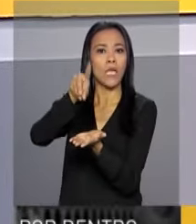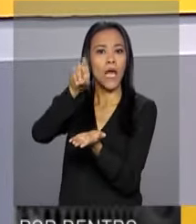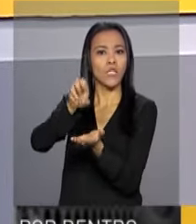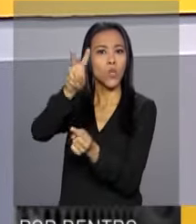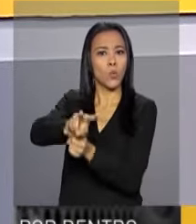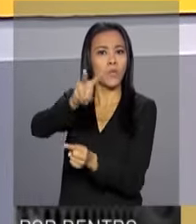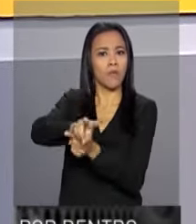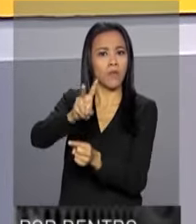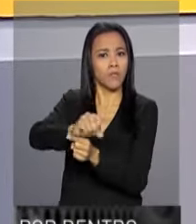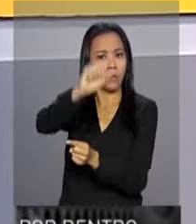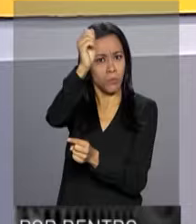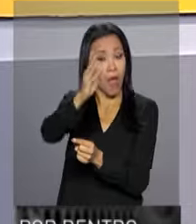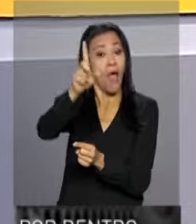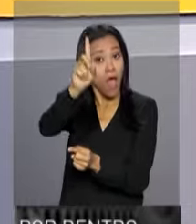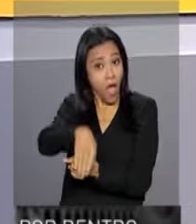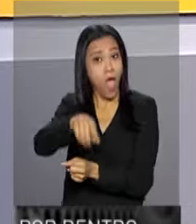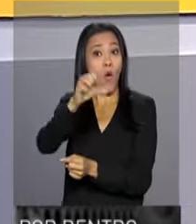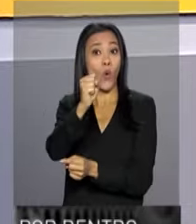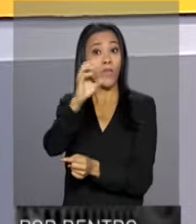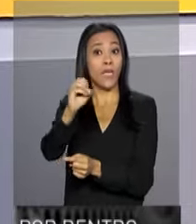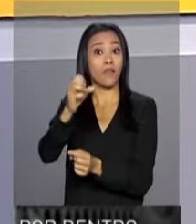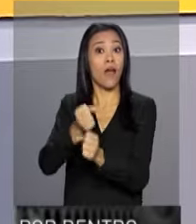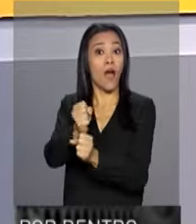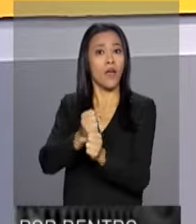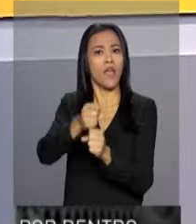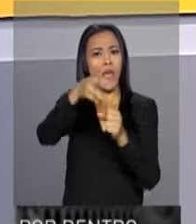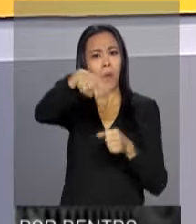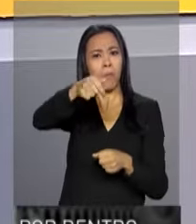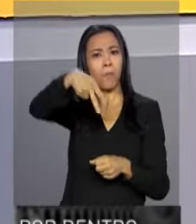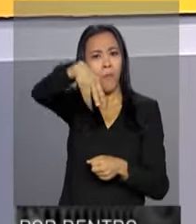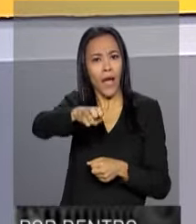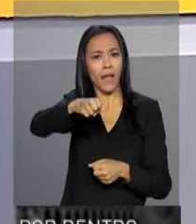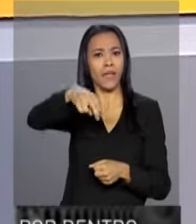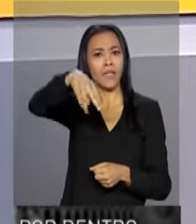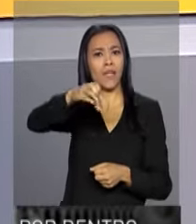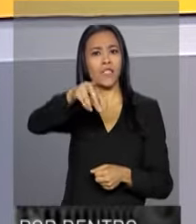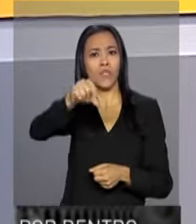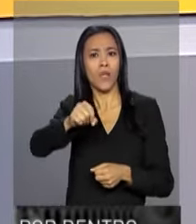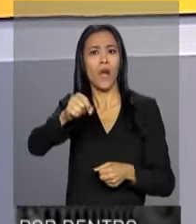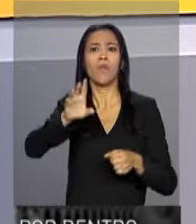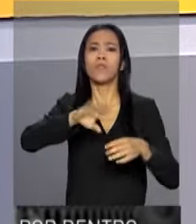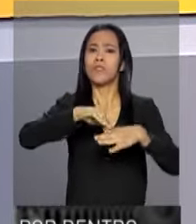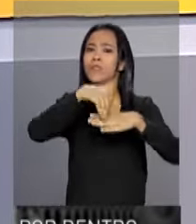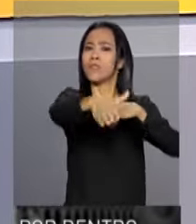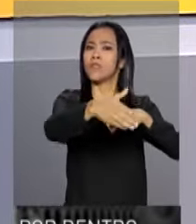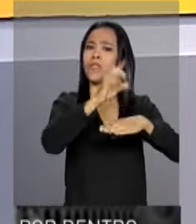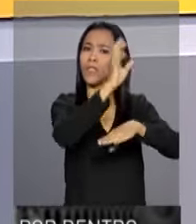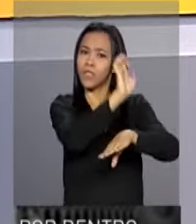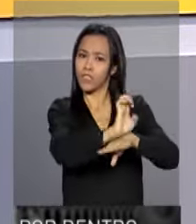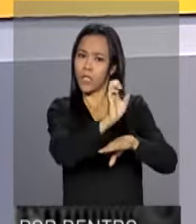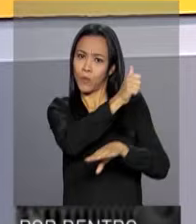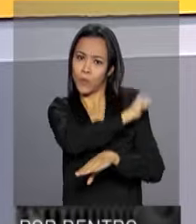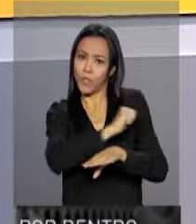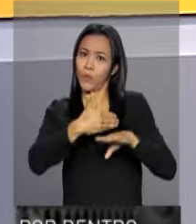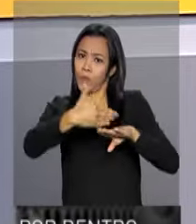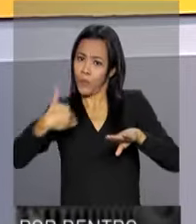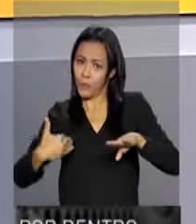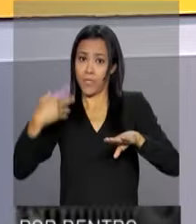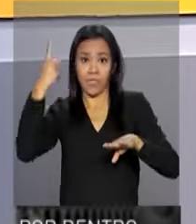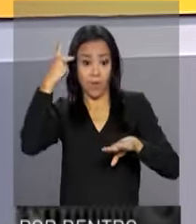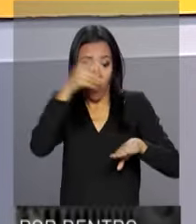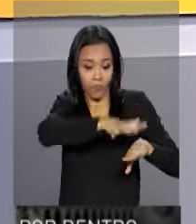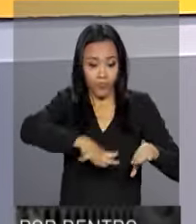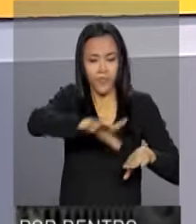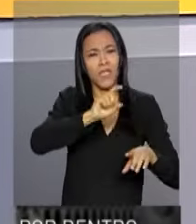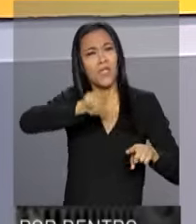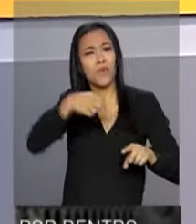80 anos é o parque nacional do itatiaia na divisa entre rio e são paulo de lá pra cá várias outras surgiram o presidente do